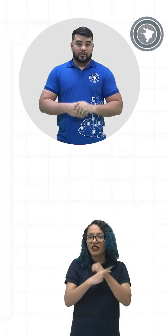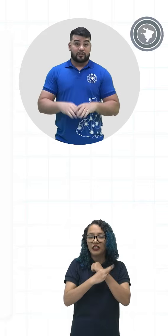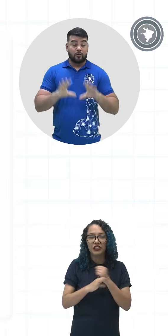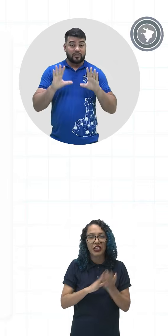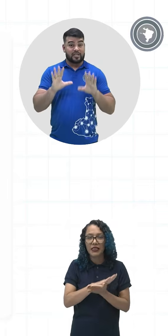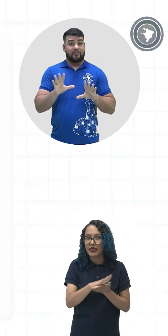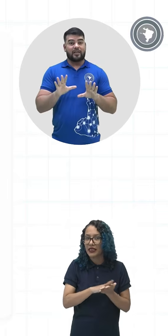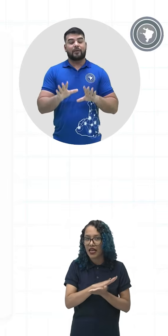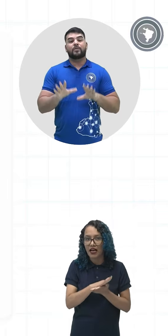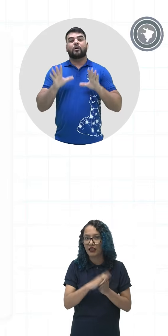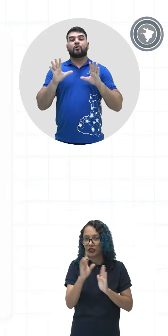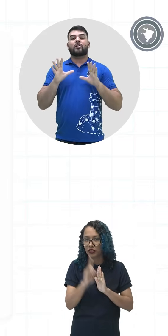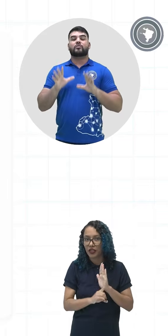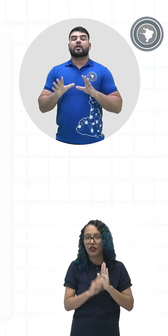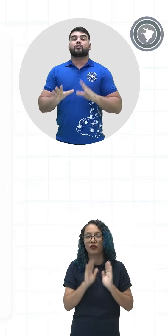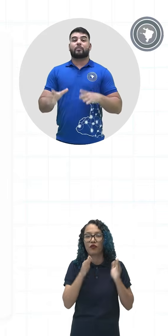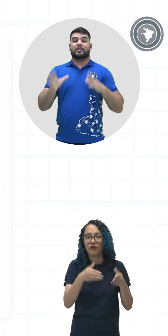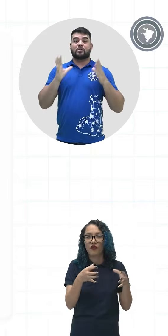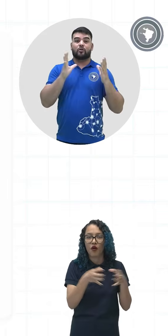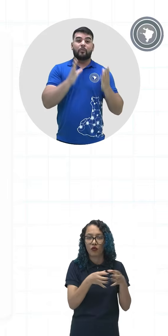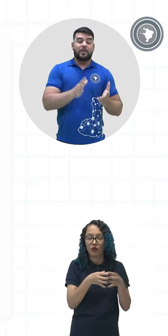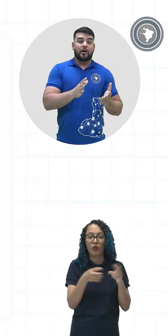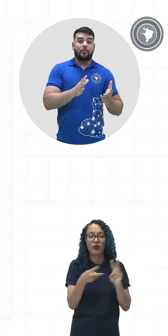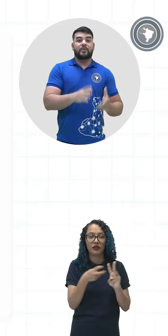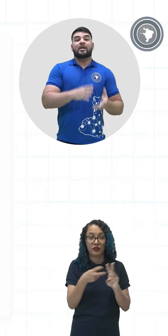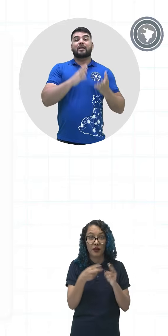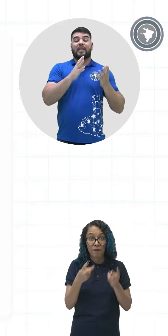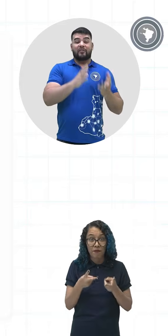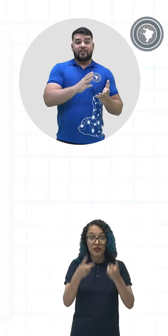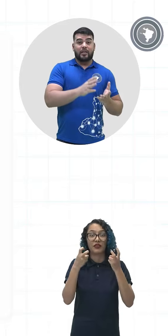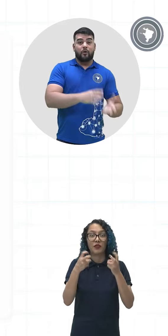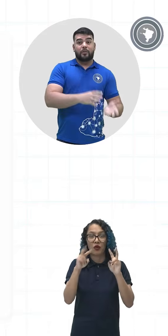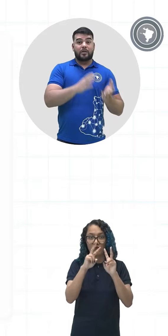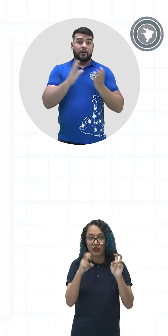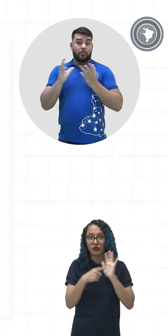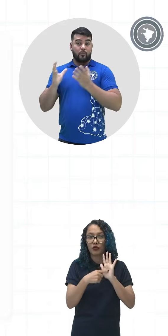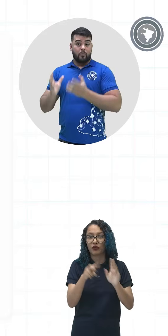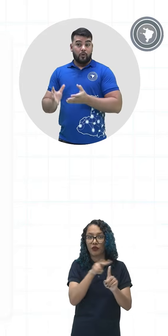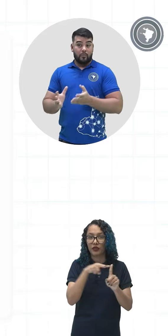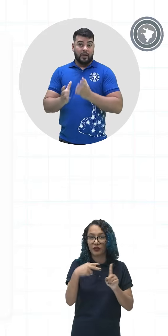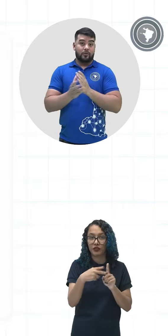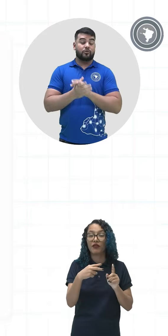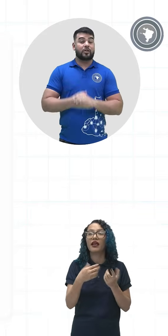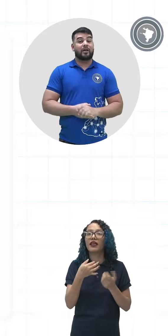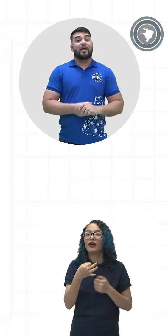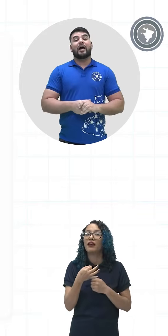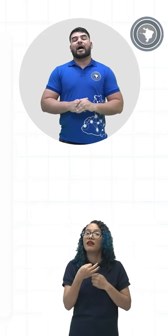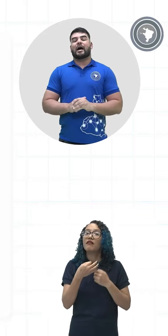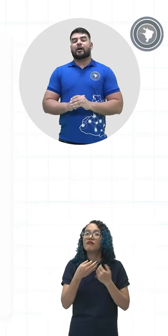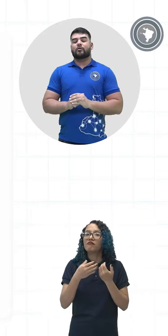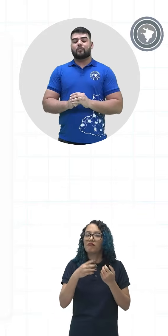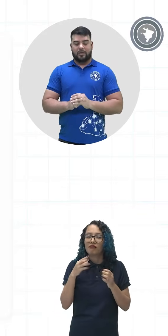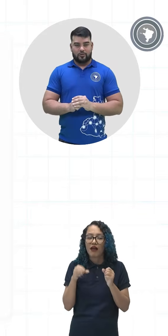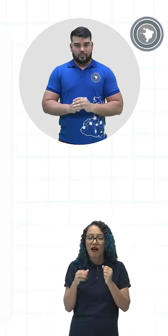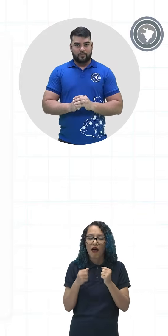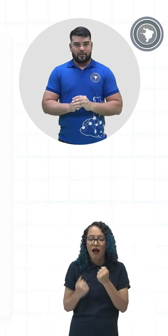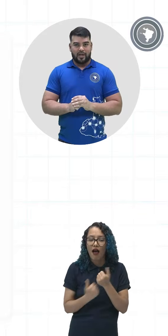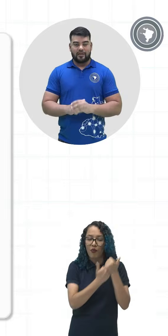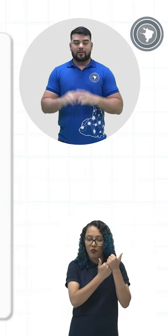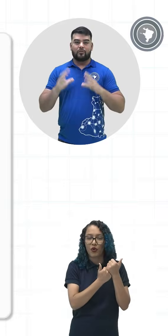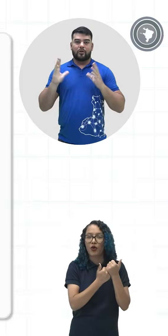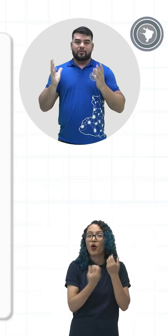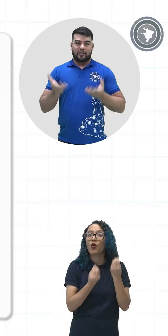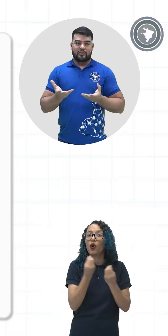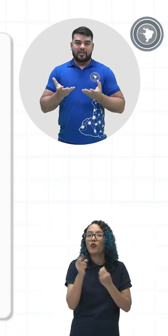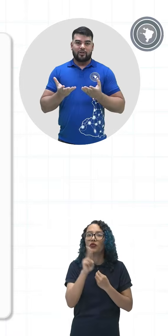povos indígenas. Então, observem que o nosso texto apresentou opinião e defendeu a opinião por meio de argumentos.